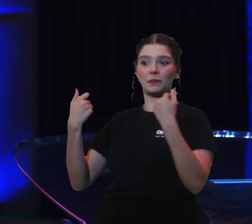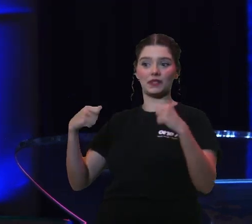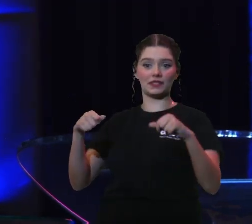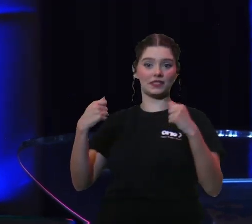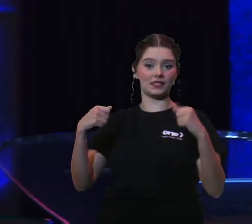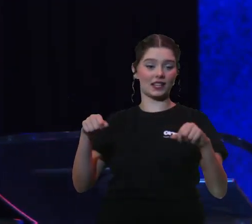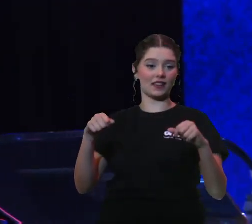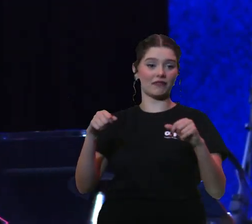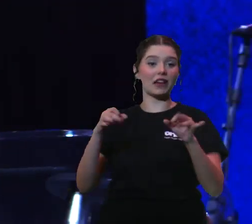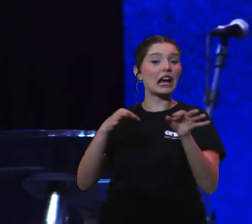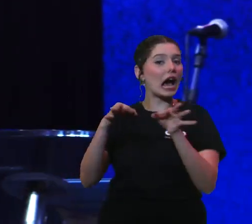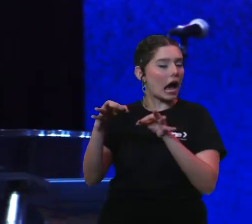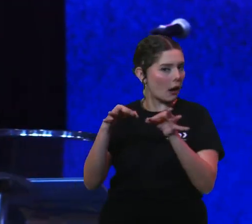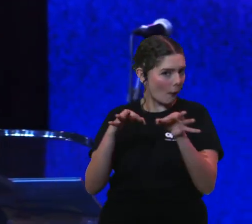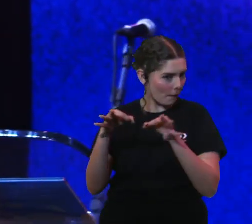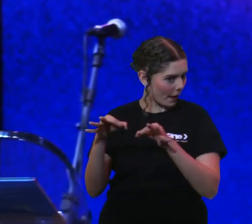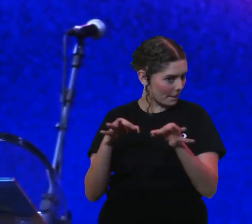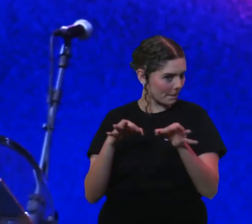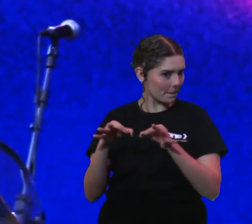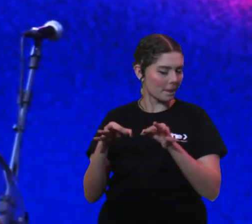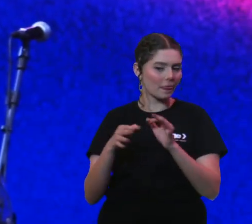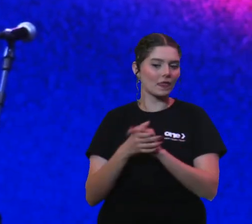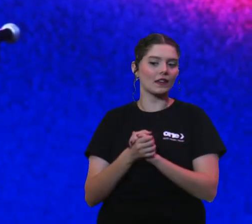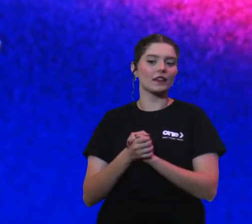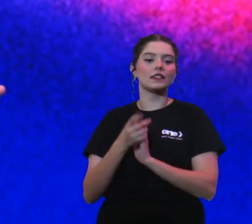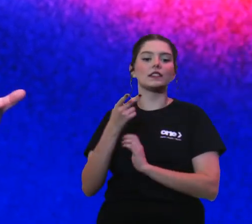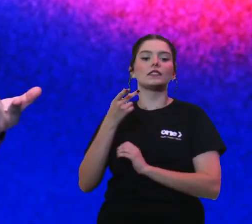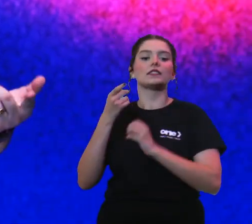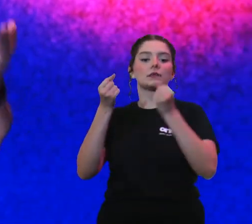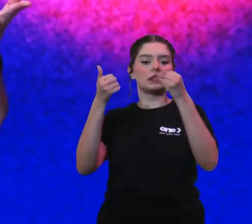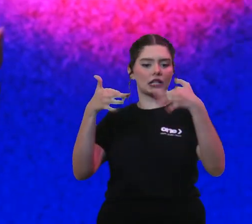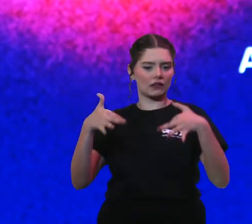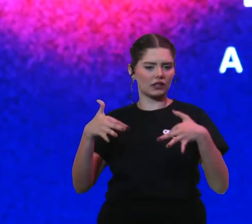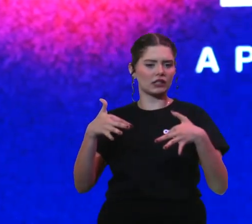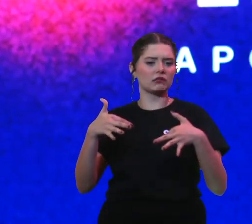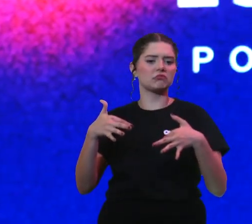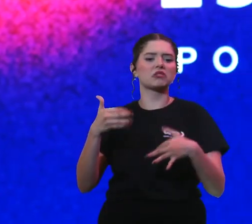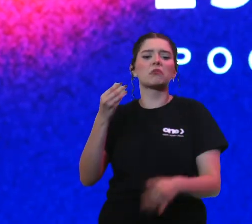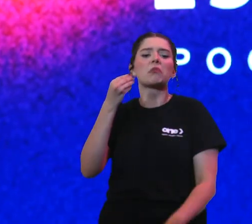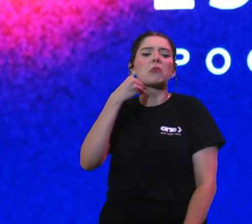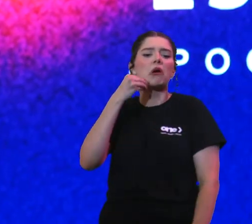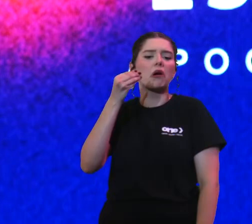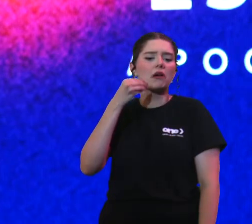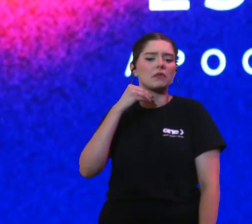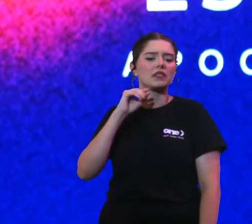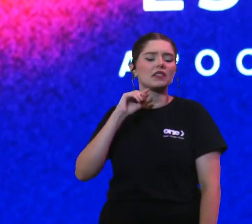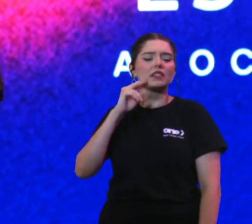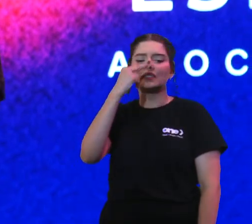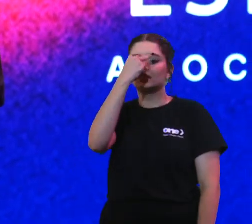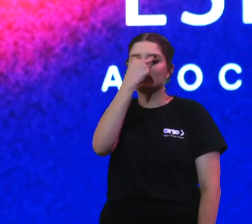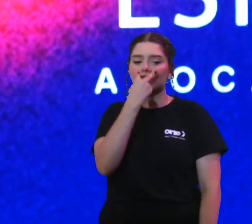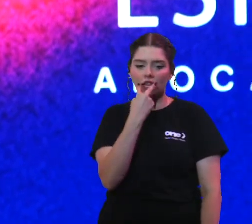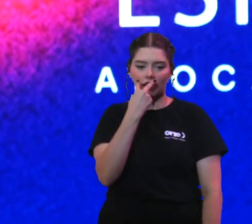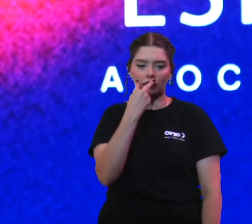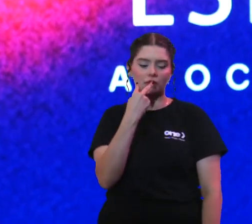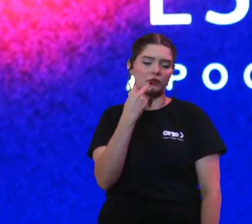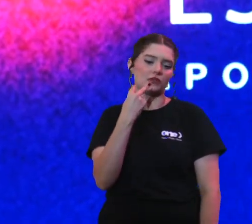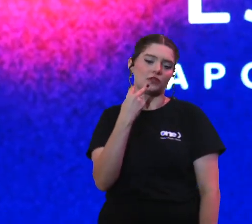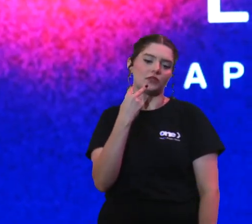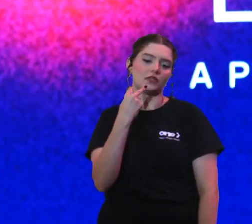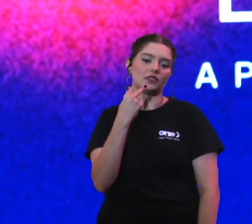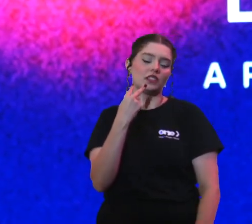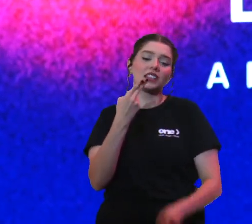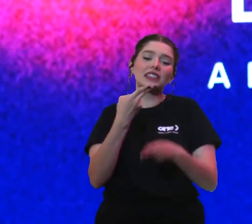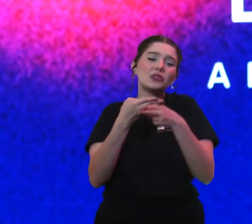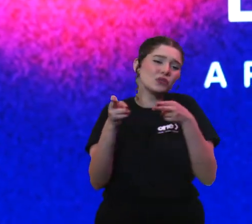vida. E dizia que eles eram pobres, cegos e nus. Mas era uma cidade que era